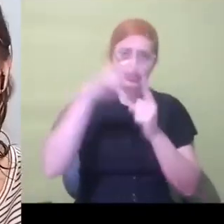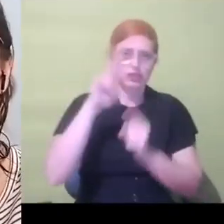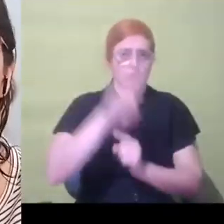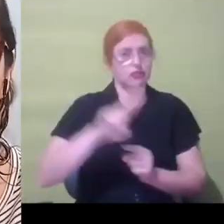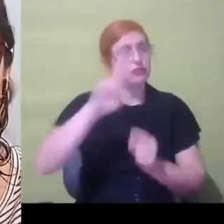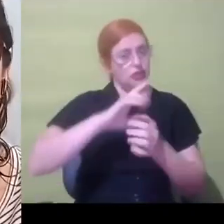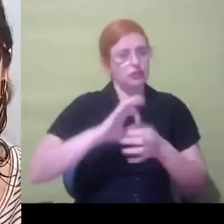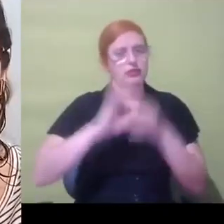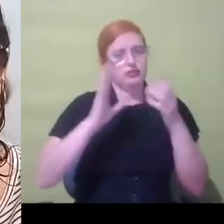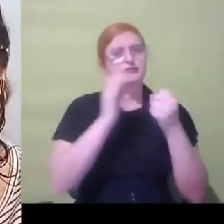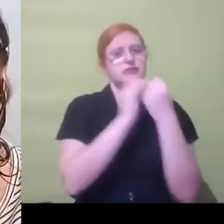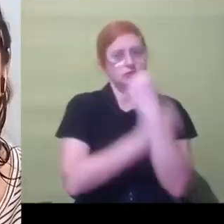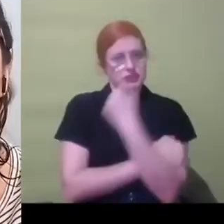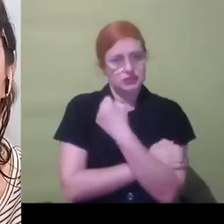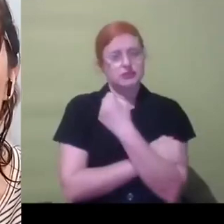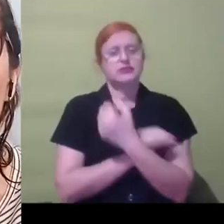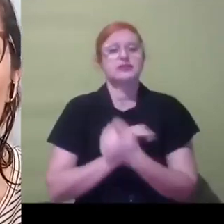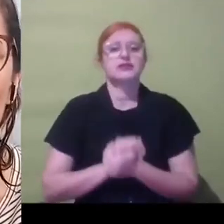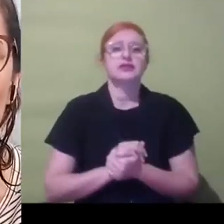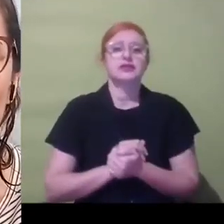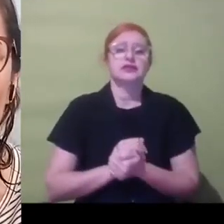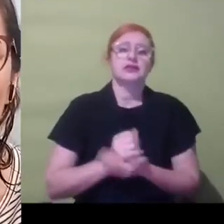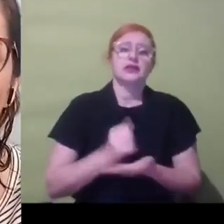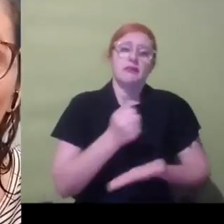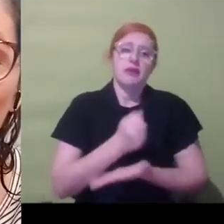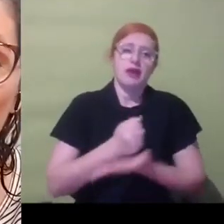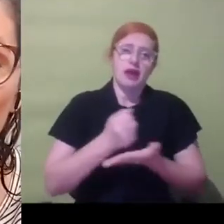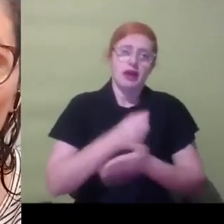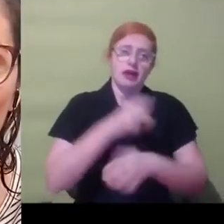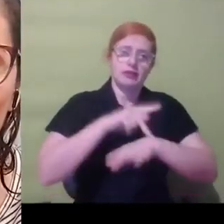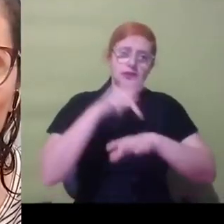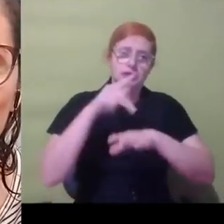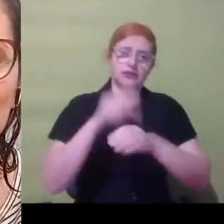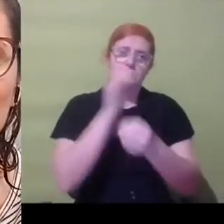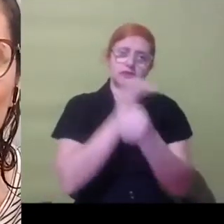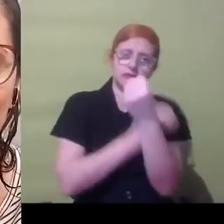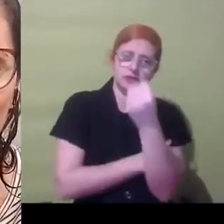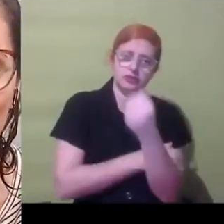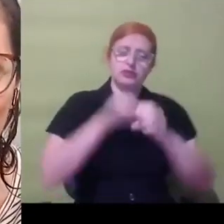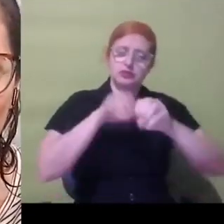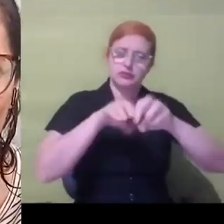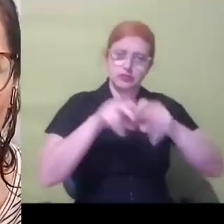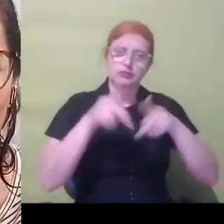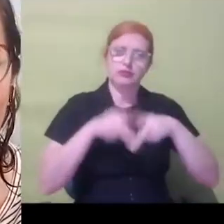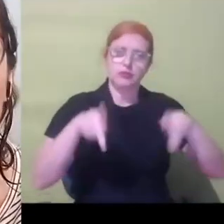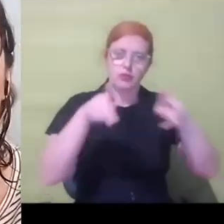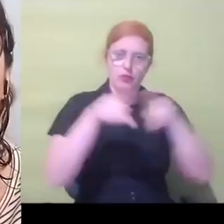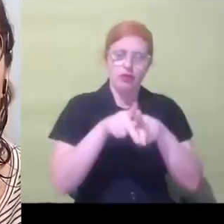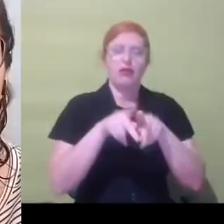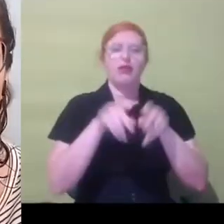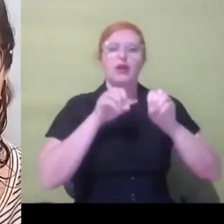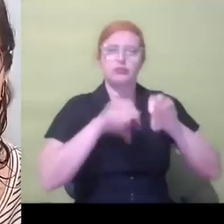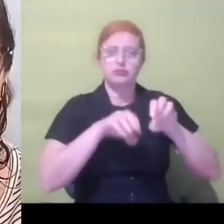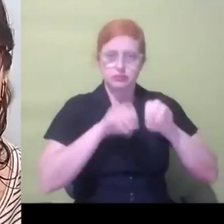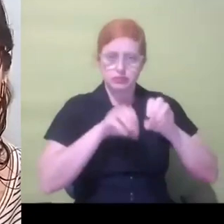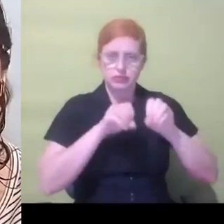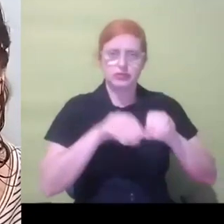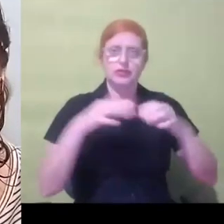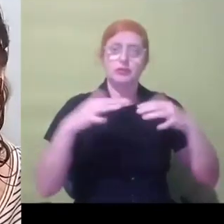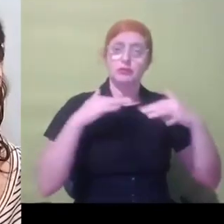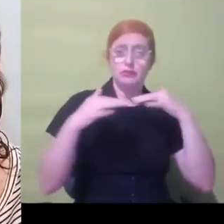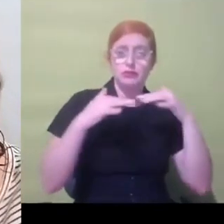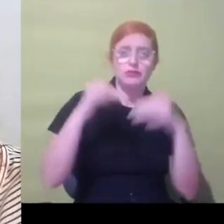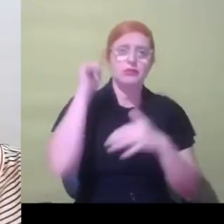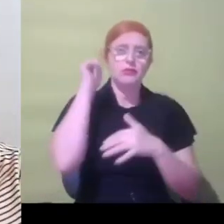da Universidade Livre Feminista, que se baseia na pedagogia feminista, na educação popular, na educação dos